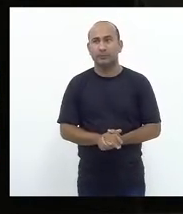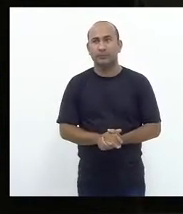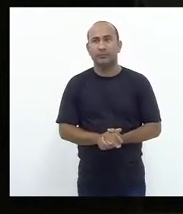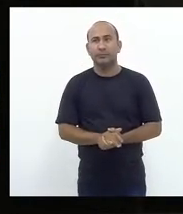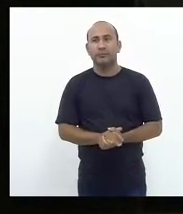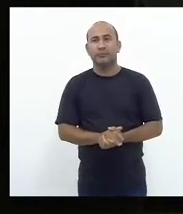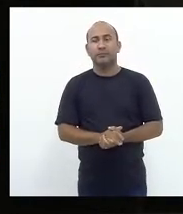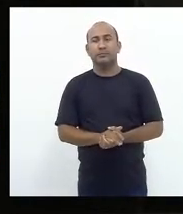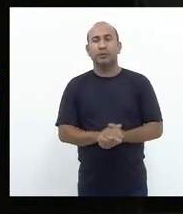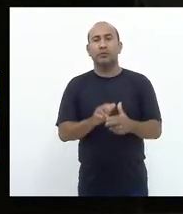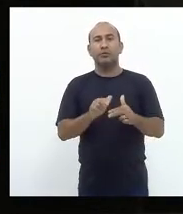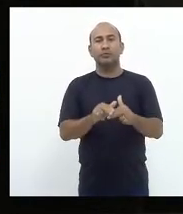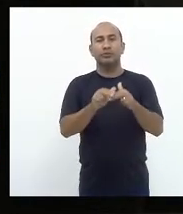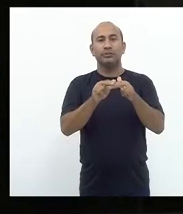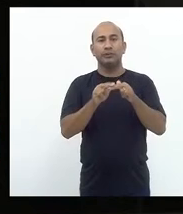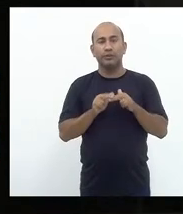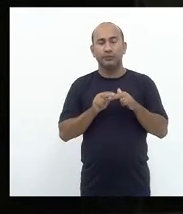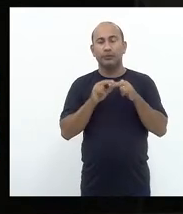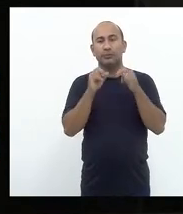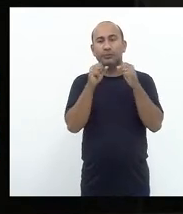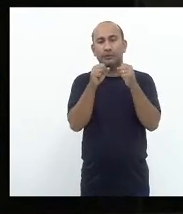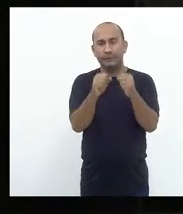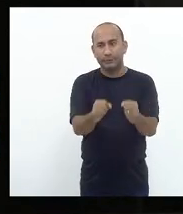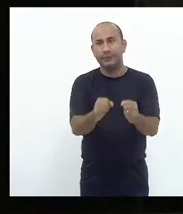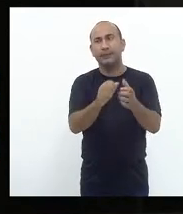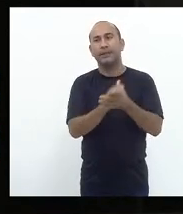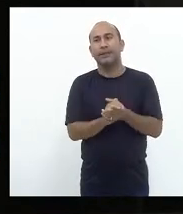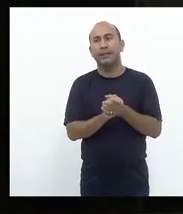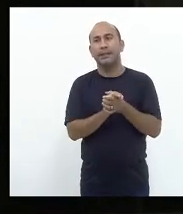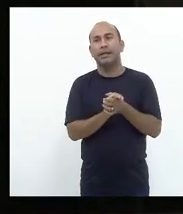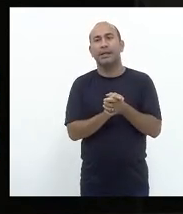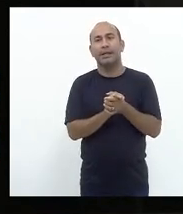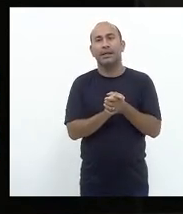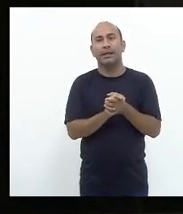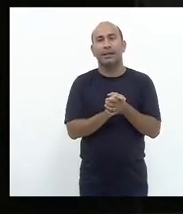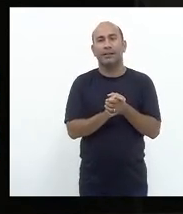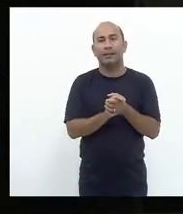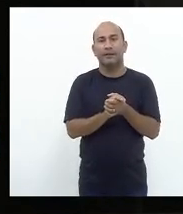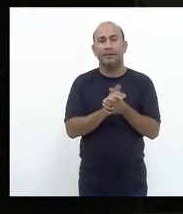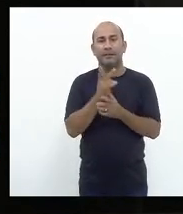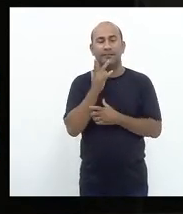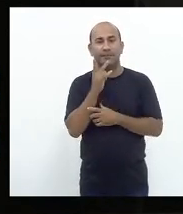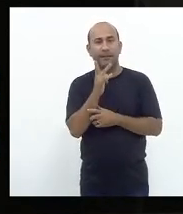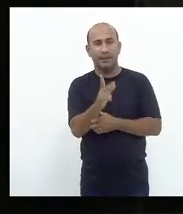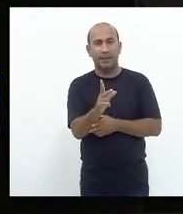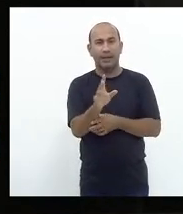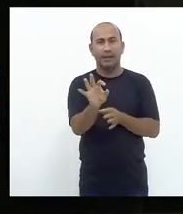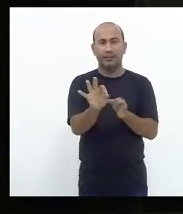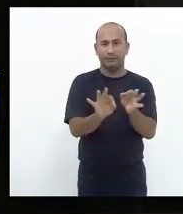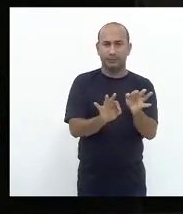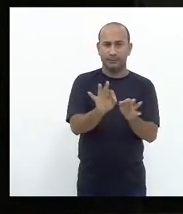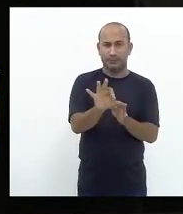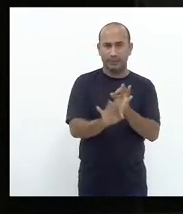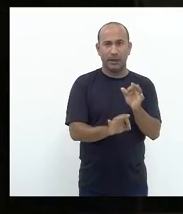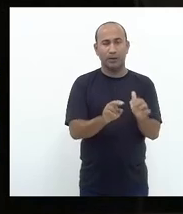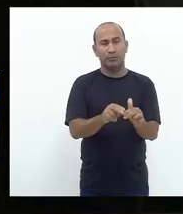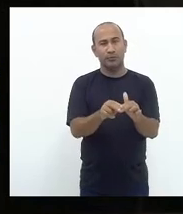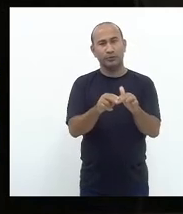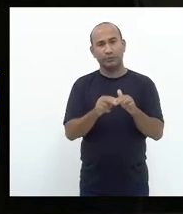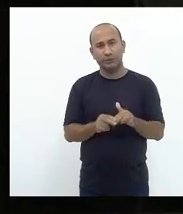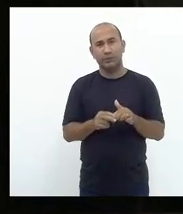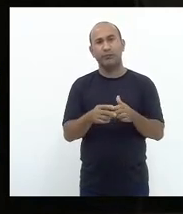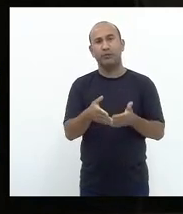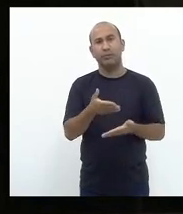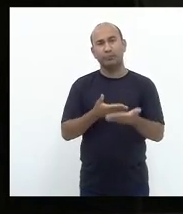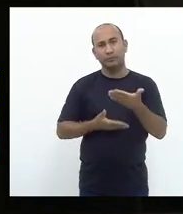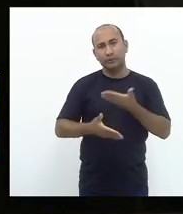as demandas, as possibilidades de infraestrutura, tudo isso revertido pelo dinheiro da venda